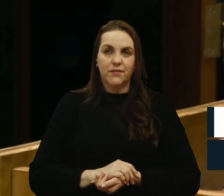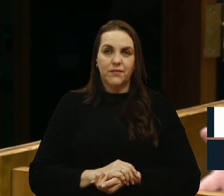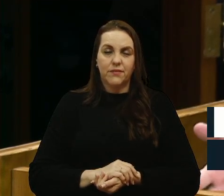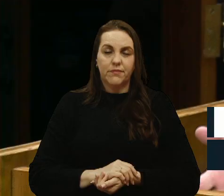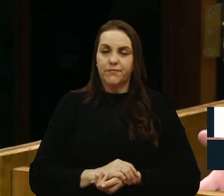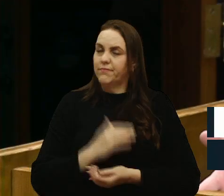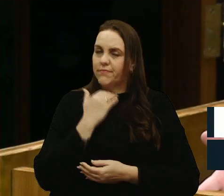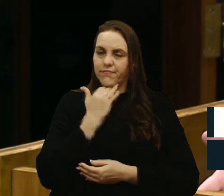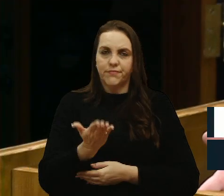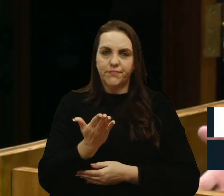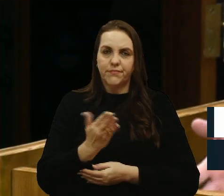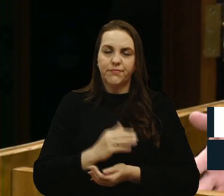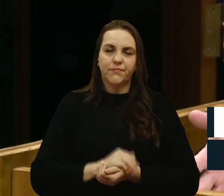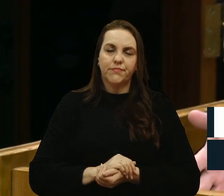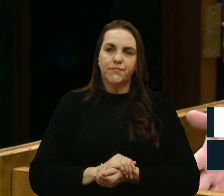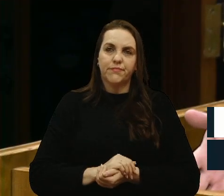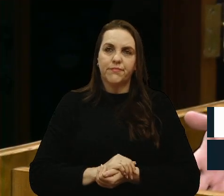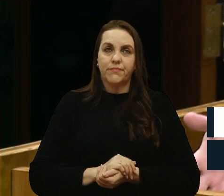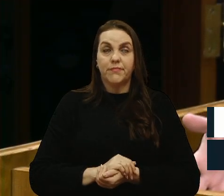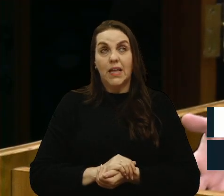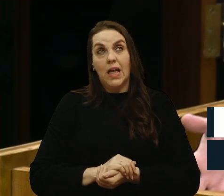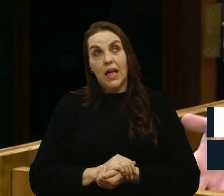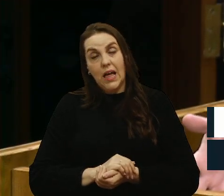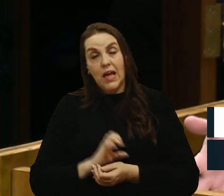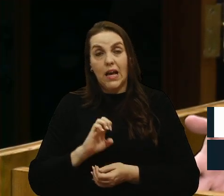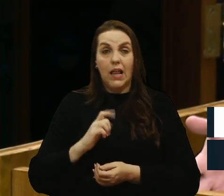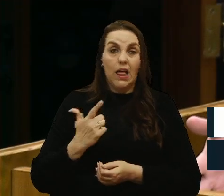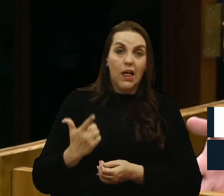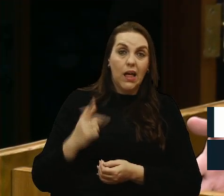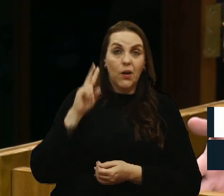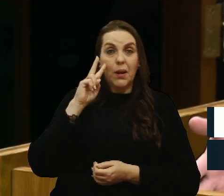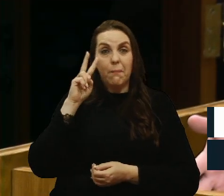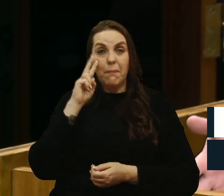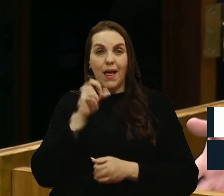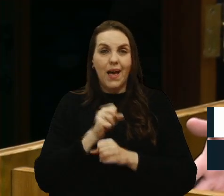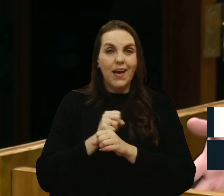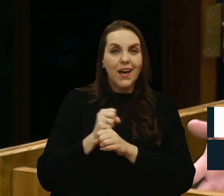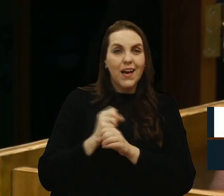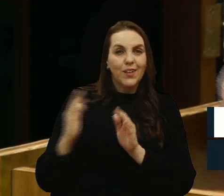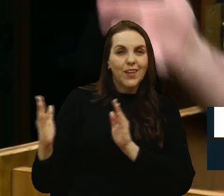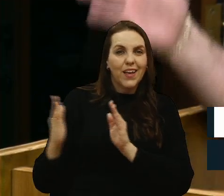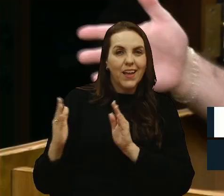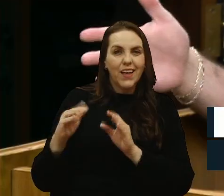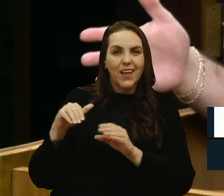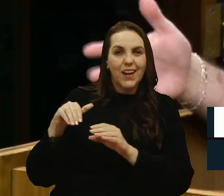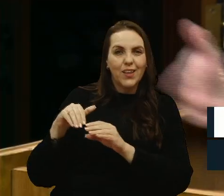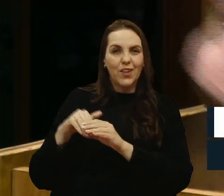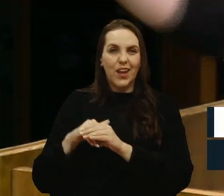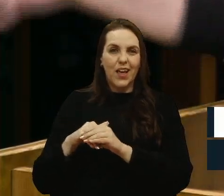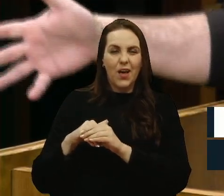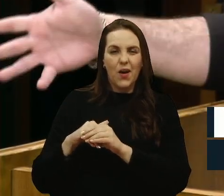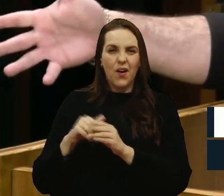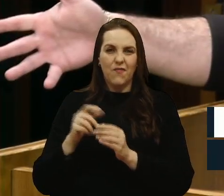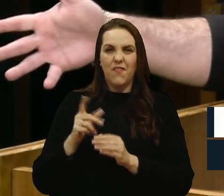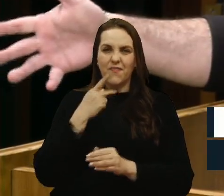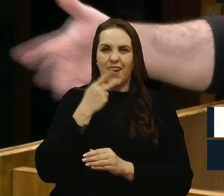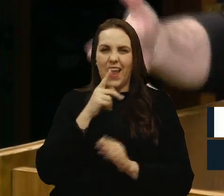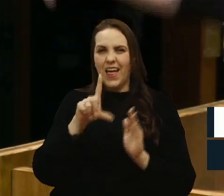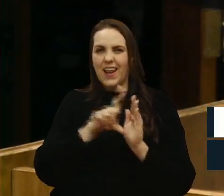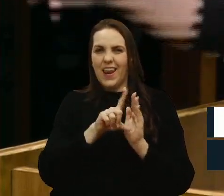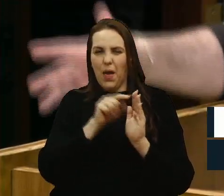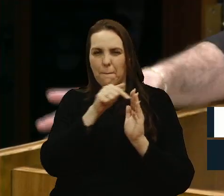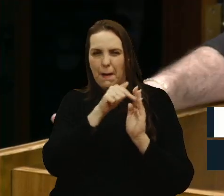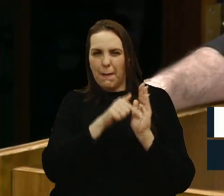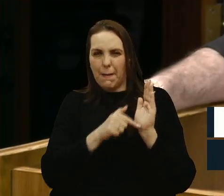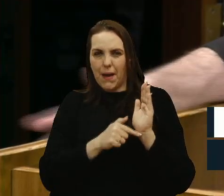Não adianta. Claro, vamos se lembrar aqui que é ano eleitoral, né? Vamos sancionar tudo que a lei que dá e não vamos botar em prática. Não